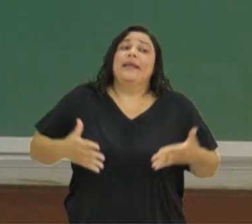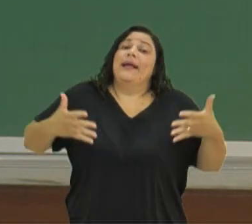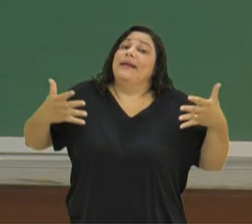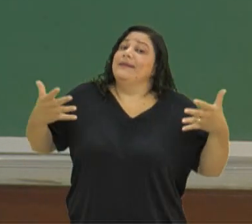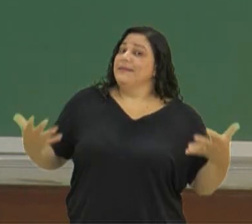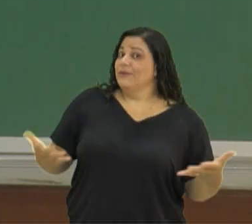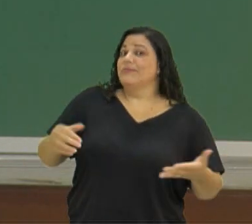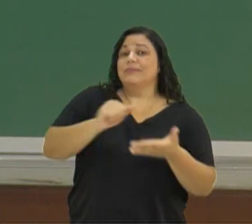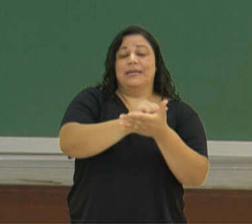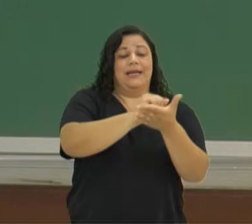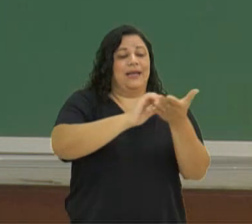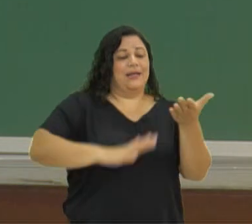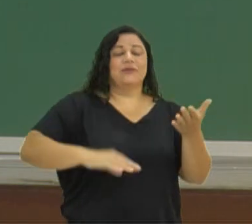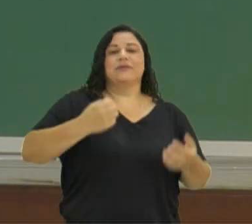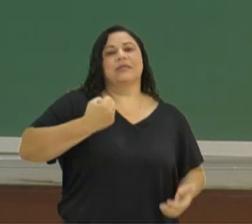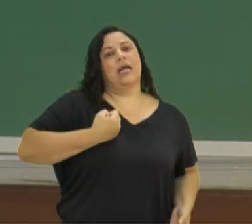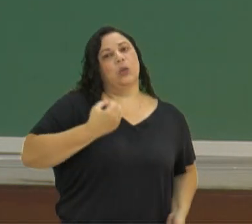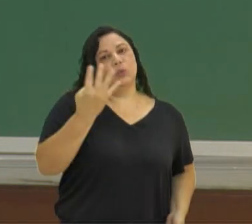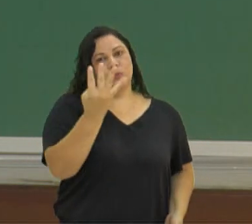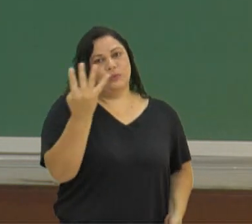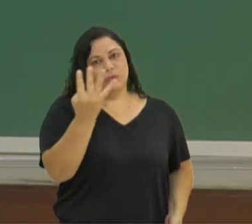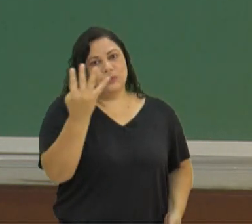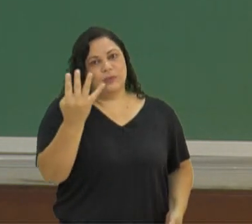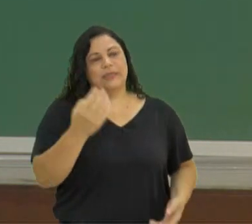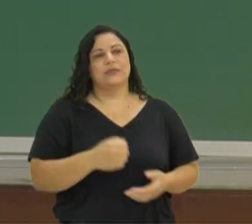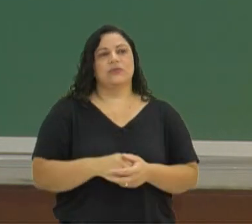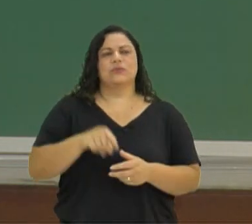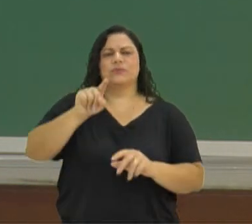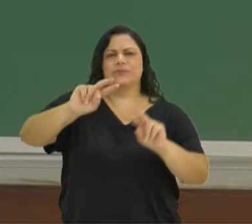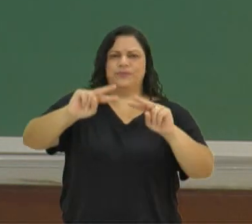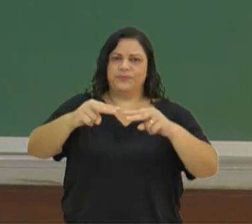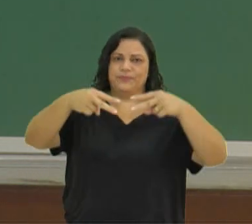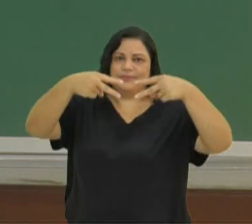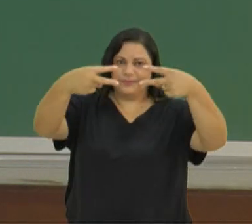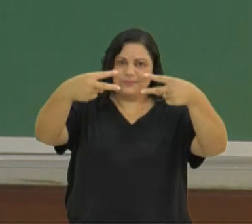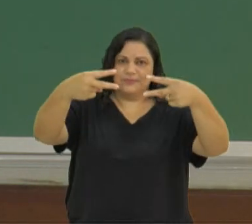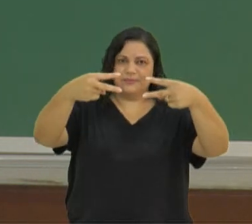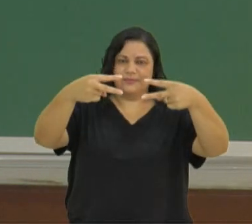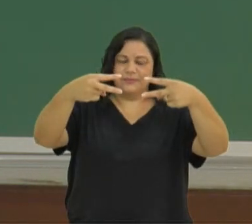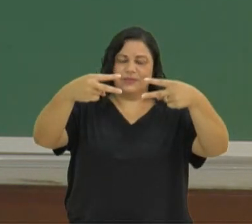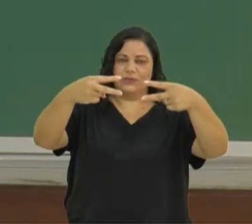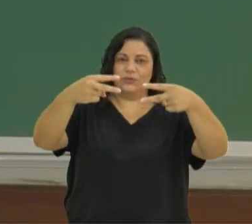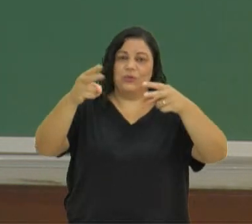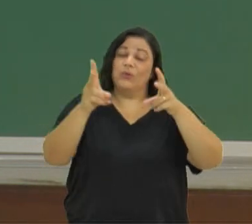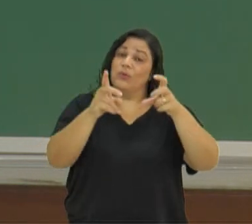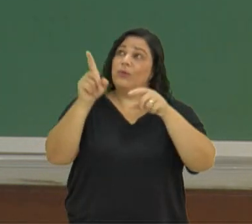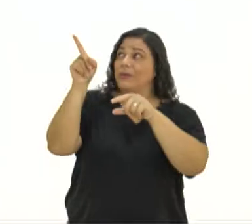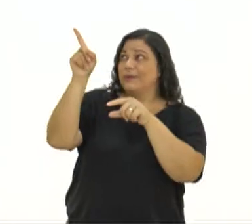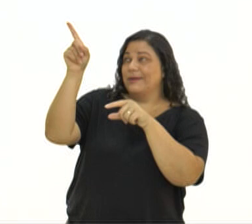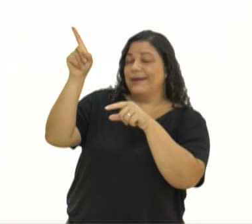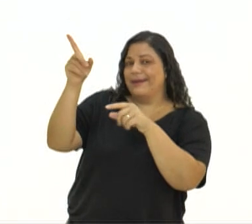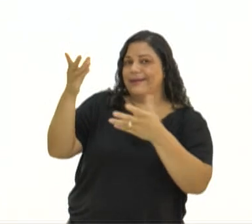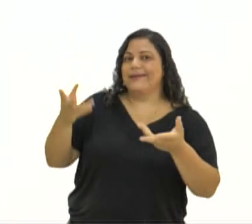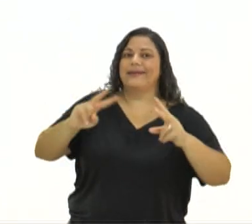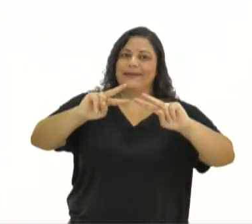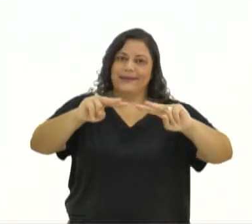a atividade 4 é uma atividade aí para sua casa. Então você vai fazer o quê? Vai acessar o site que a gente utilizou para fazer o exercício,